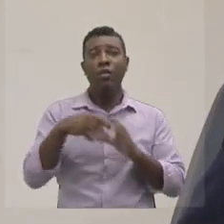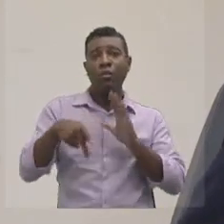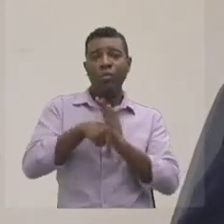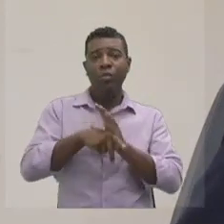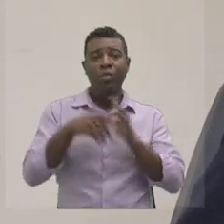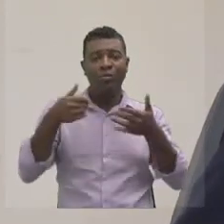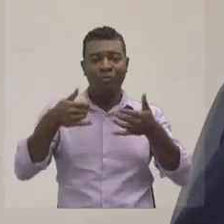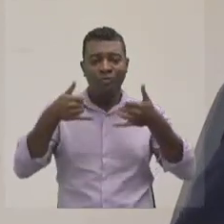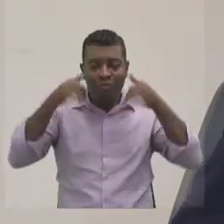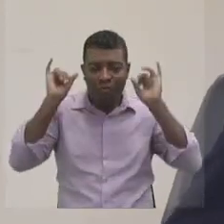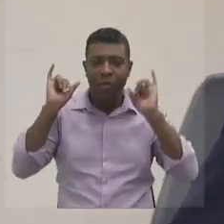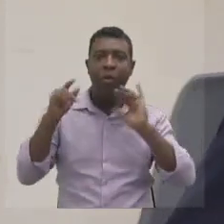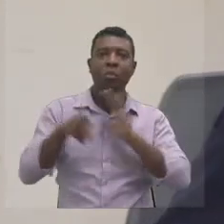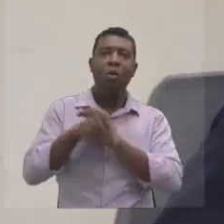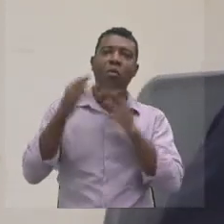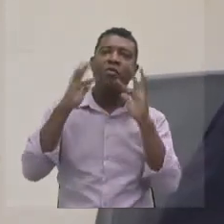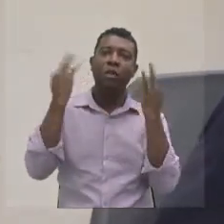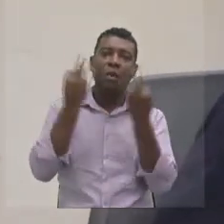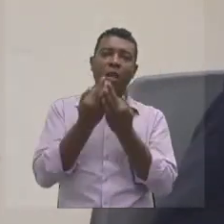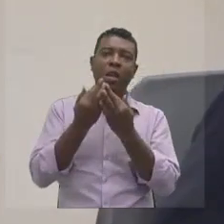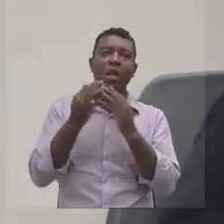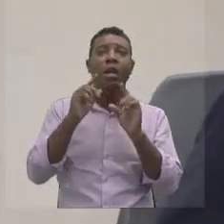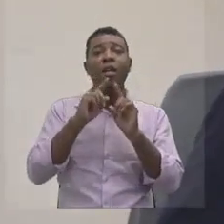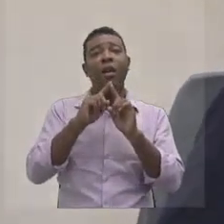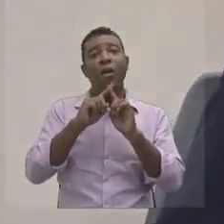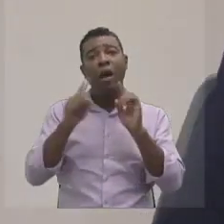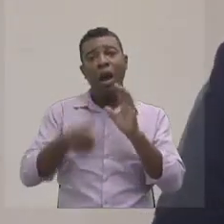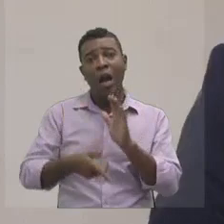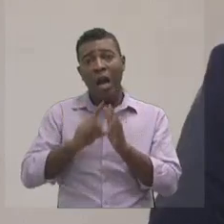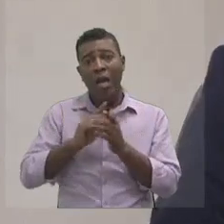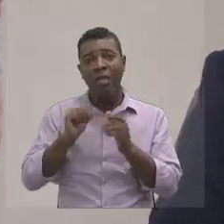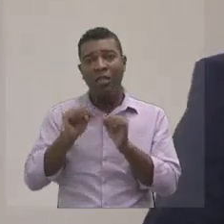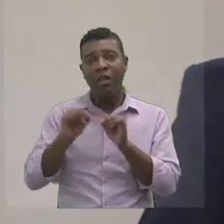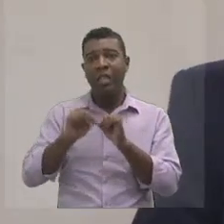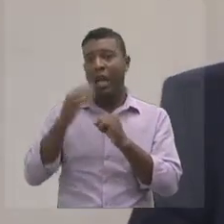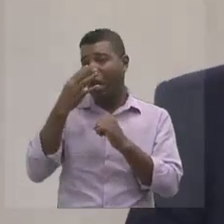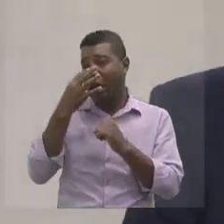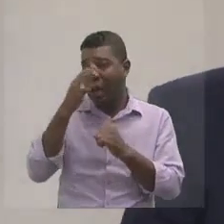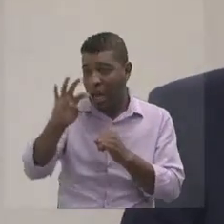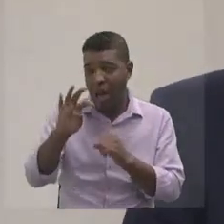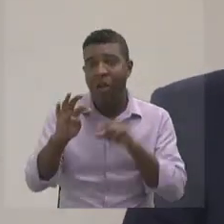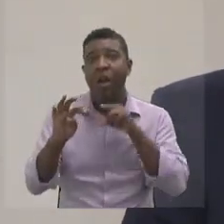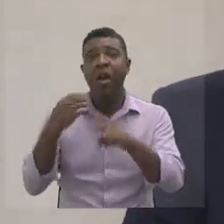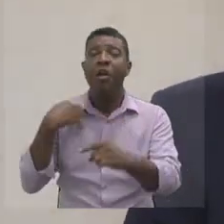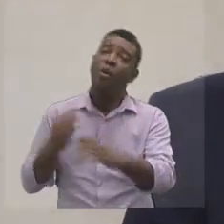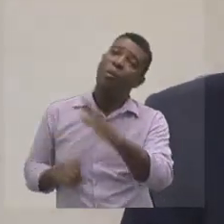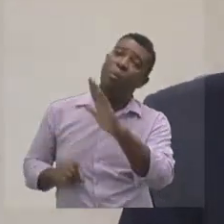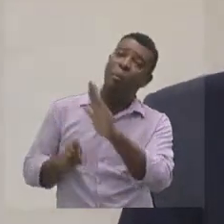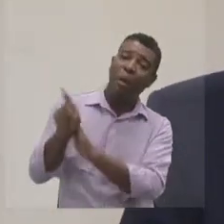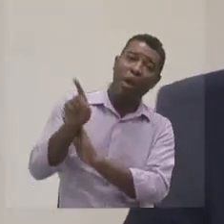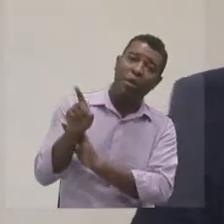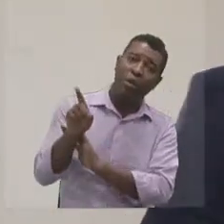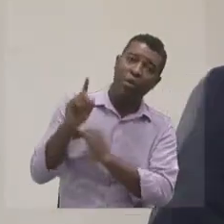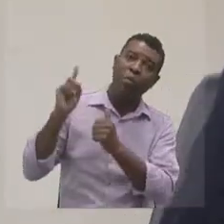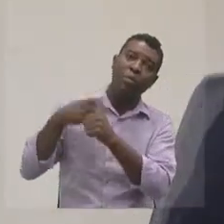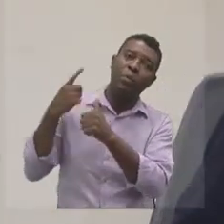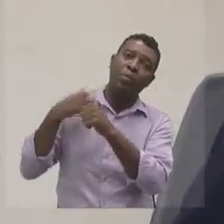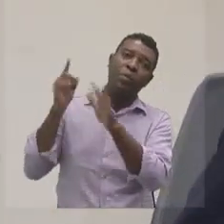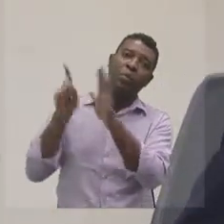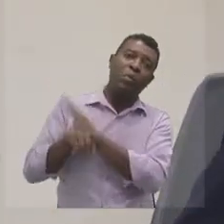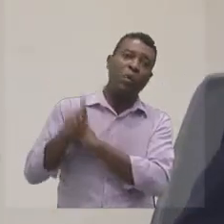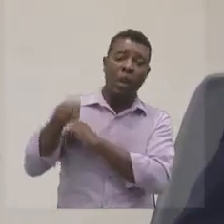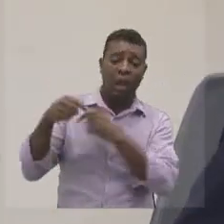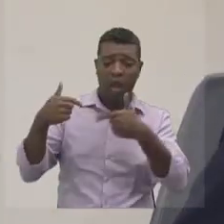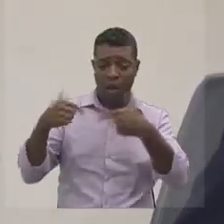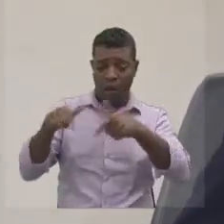reflexão Então antes de eu aqui fazer uma acusação eu faço esse questionamento né Essa obra é uma obra que ela ela vem